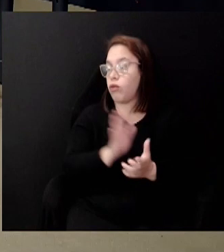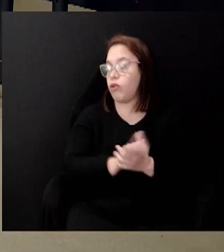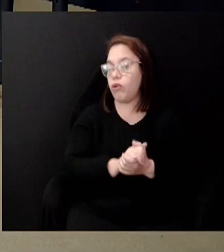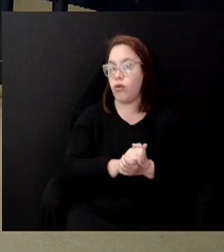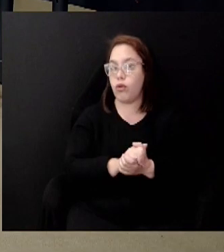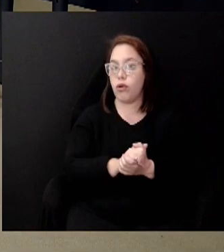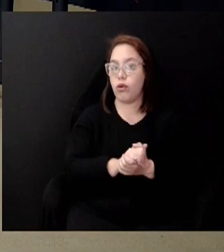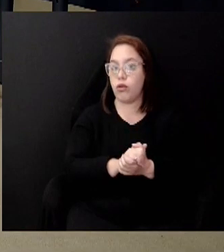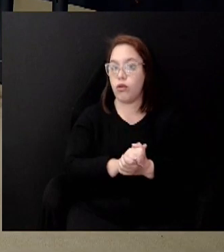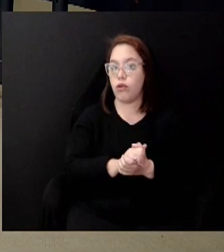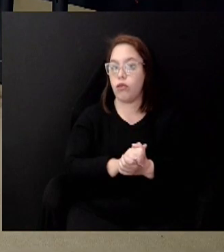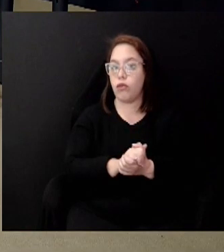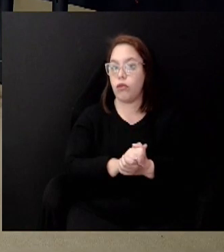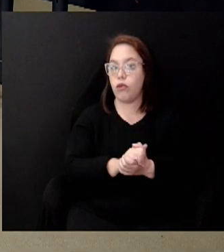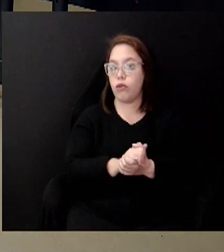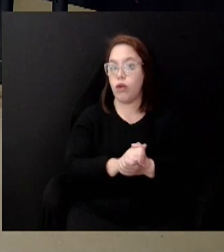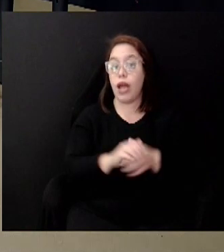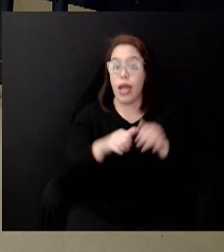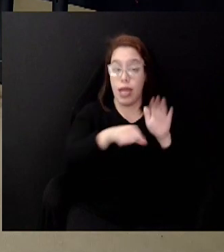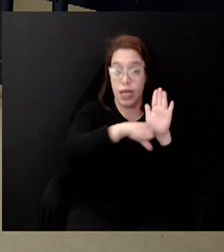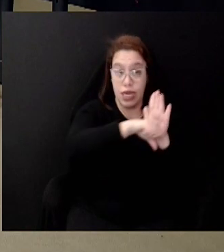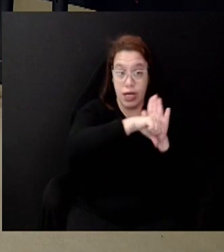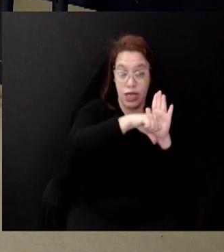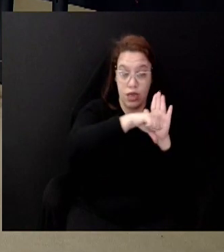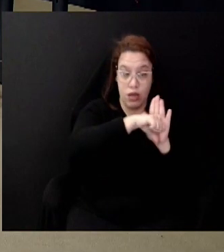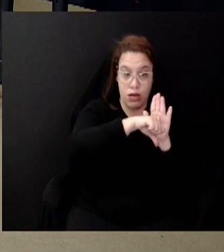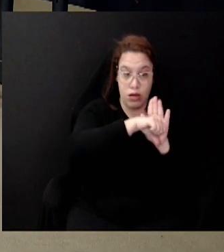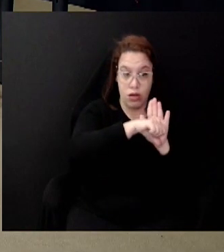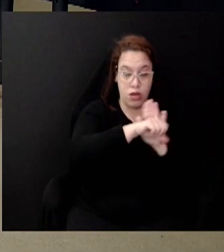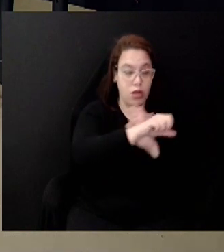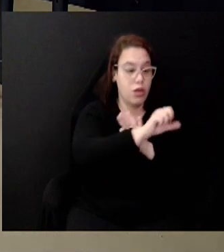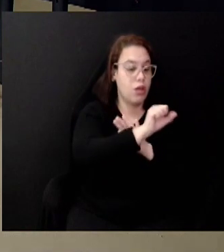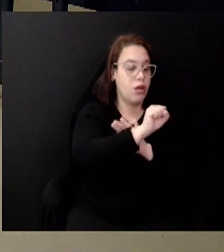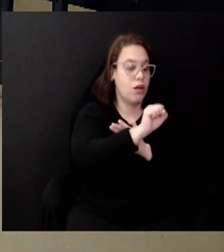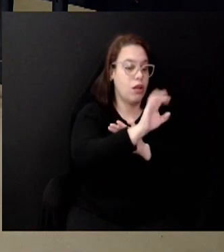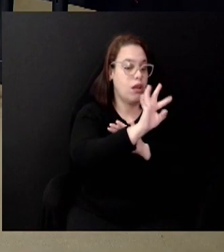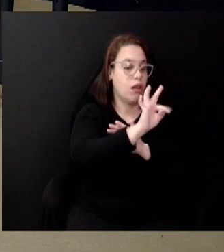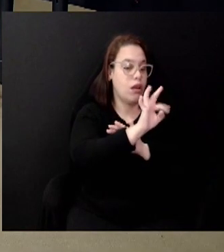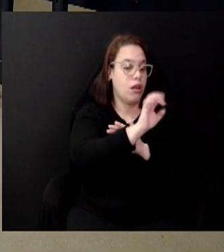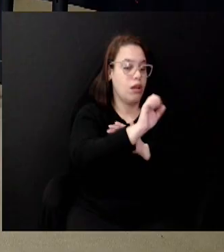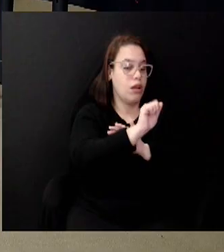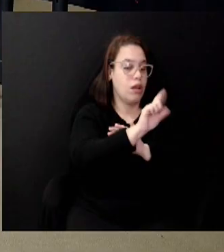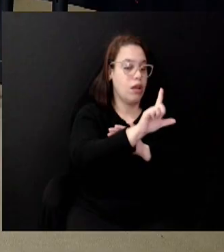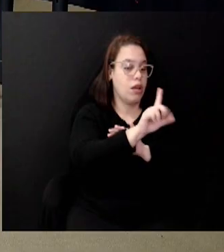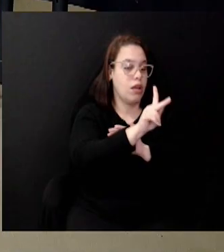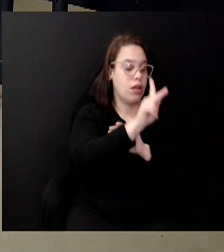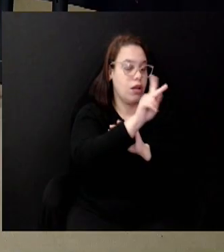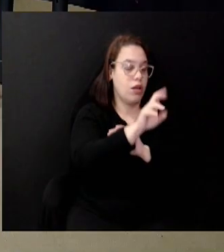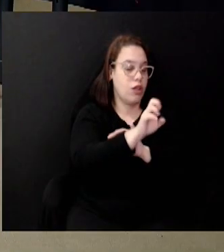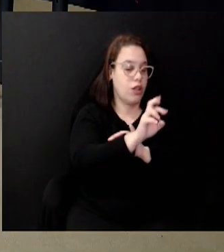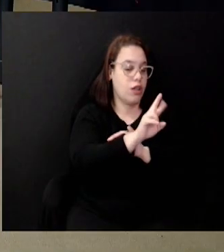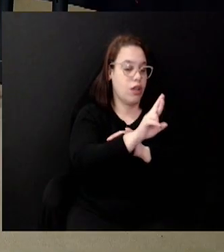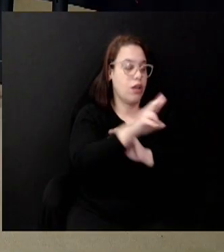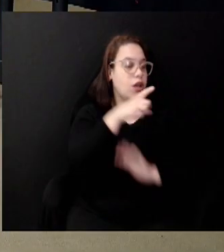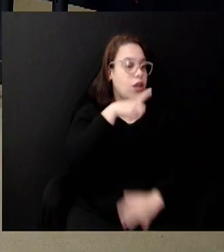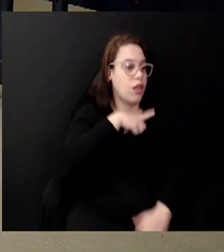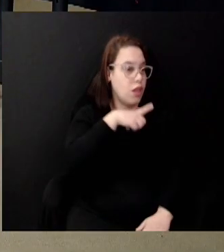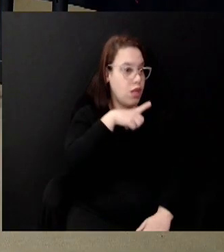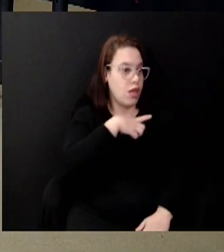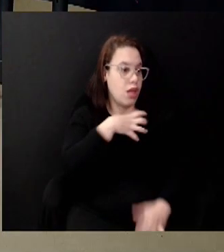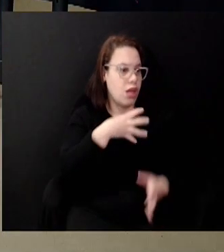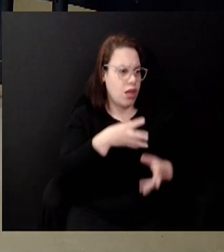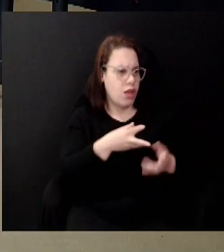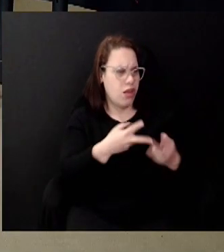que é crime, né? Qual é O o nome? stalking. O stalker, é isso mesmo. E a Isso. gente tem essa sensação de se estar sendo